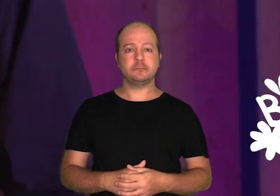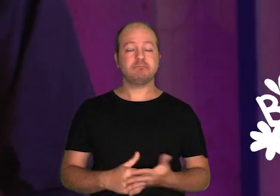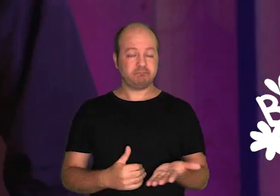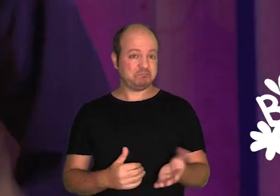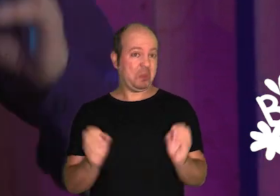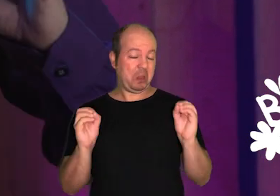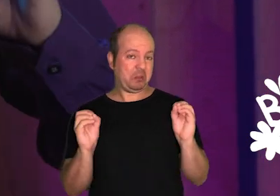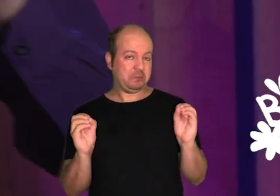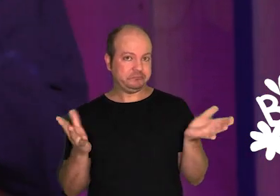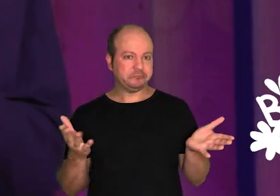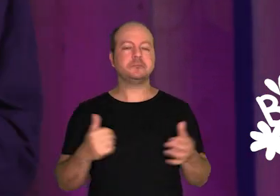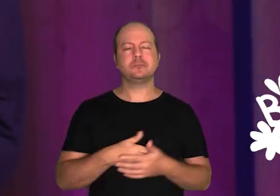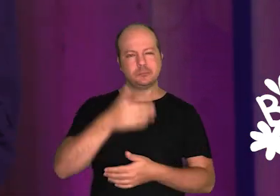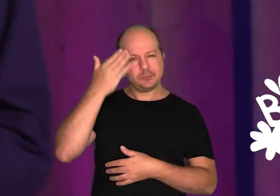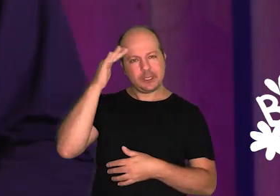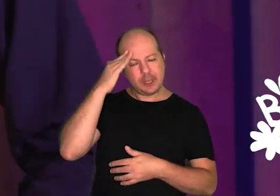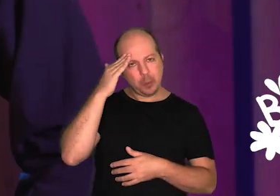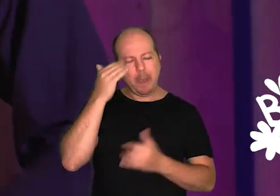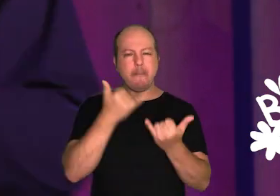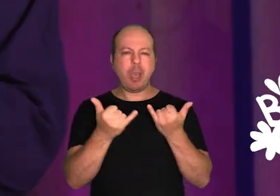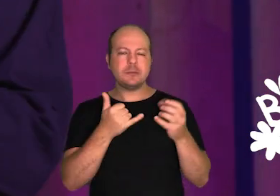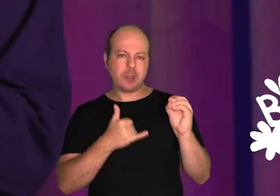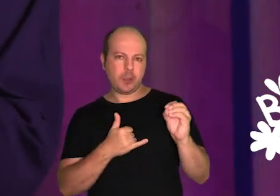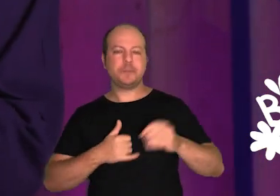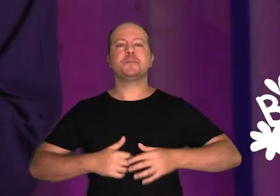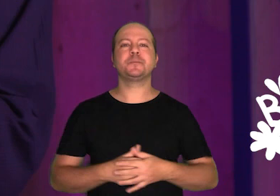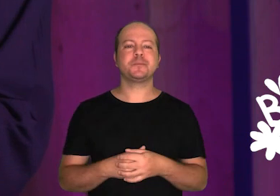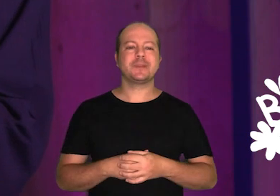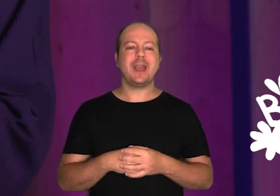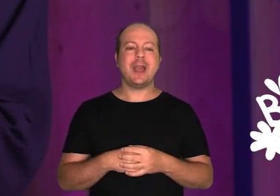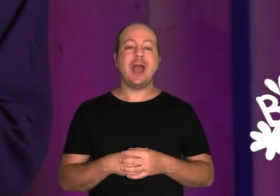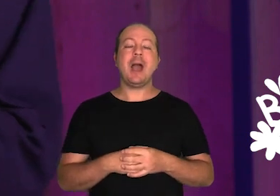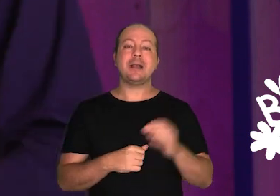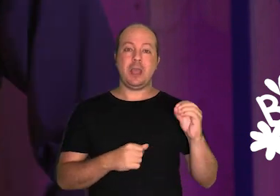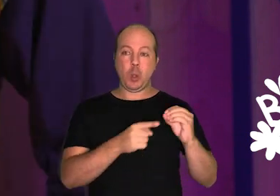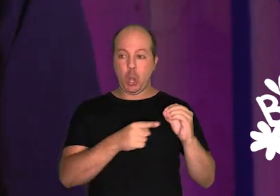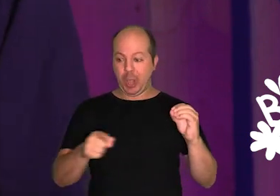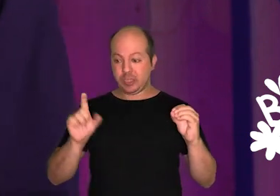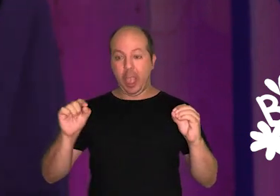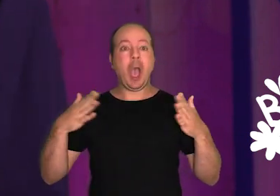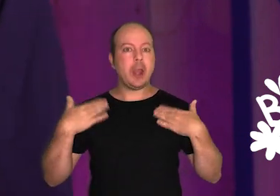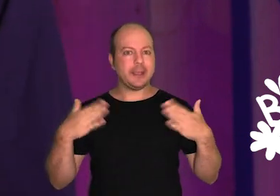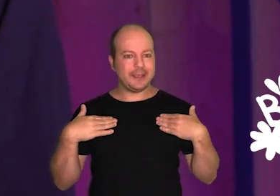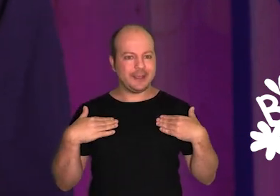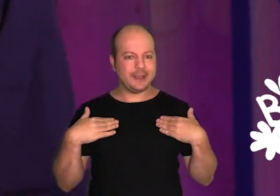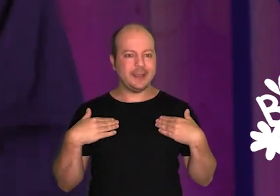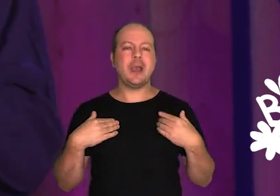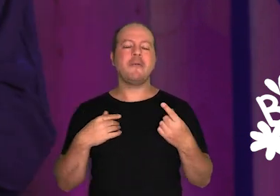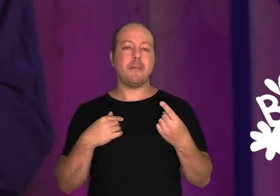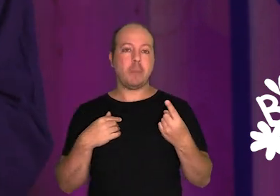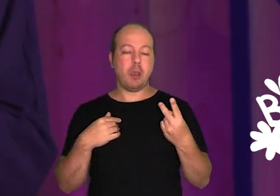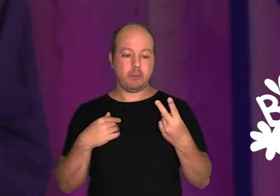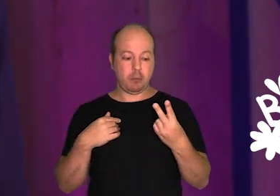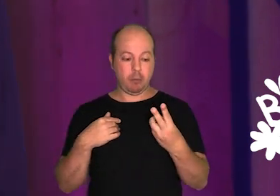Essa é a cara de nada. É o próximo do zero. Então a gente vai fazer alegria do zero ao 10, ok? Cada vez que eu fizer, você